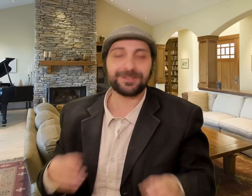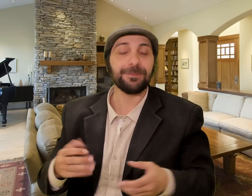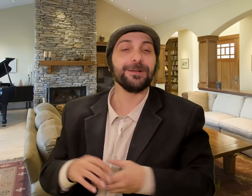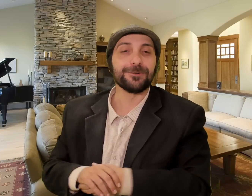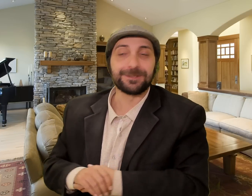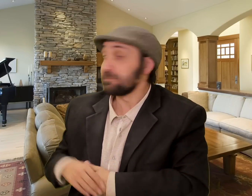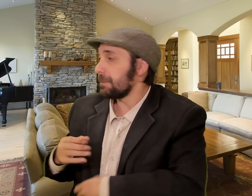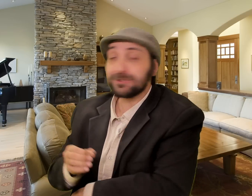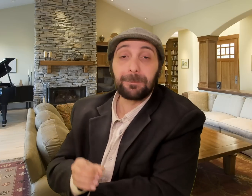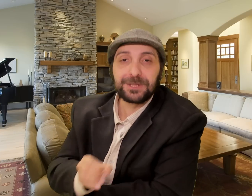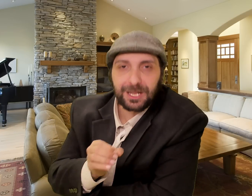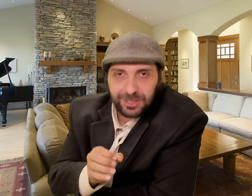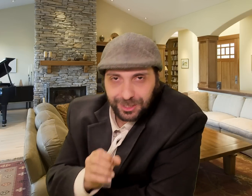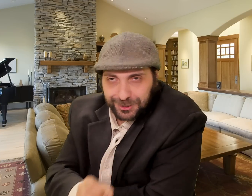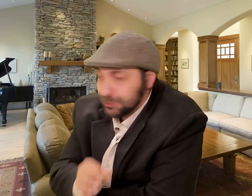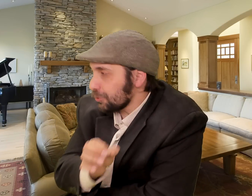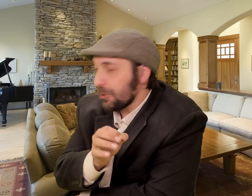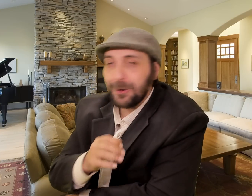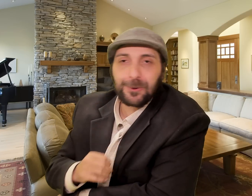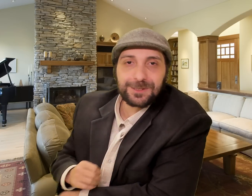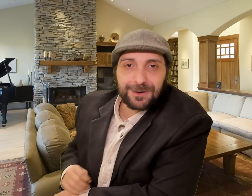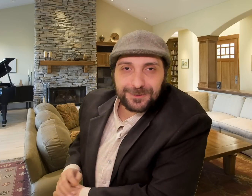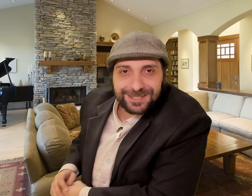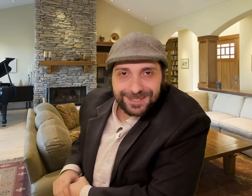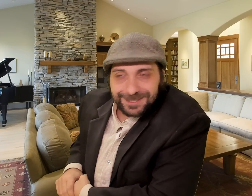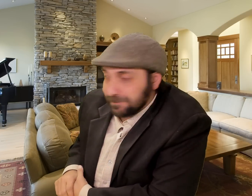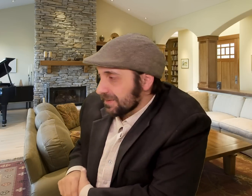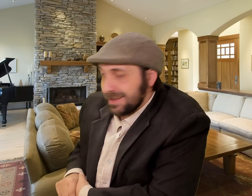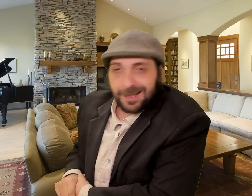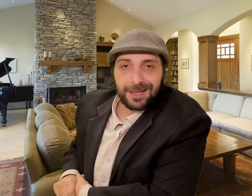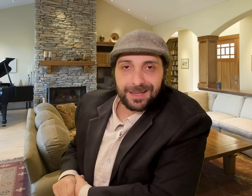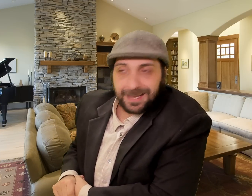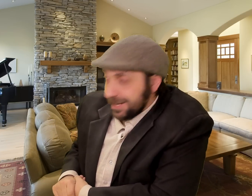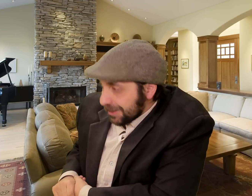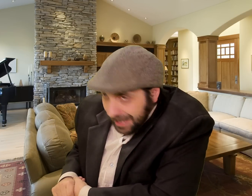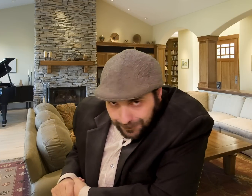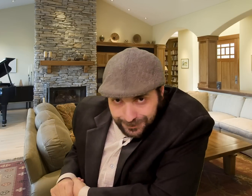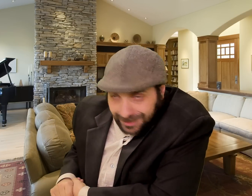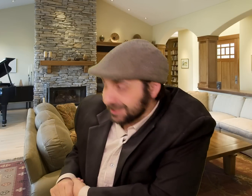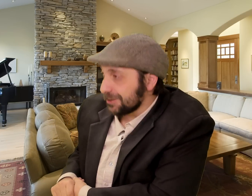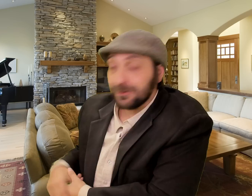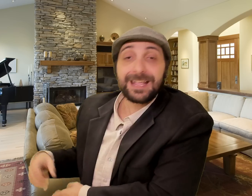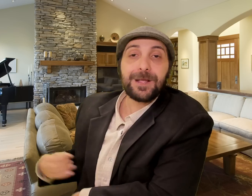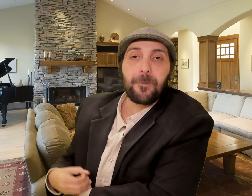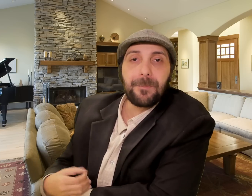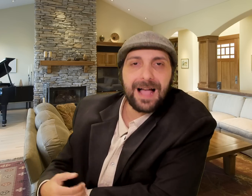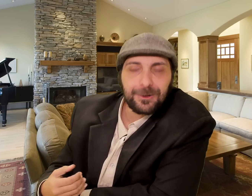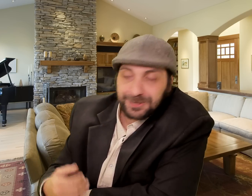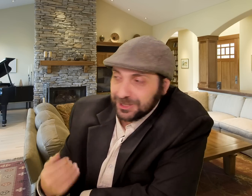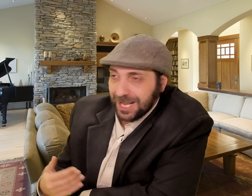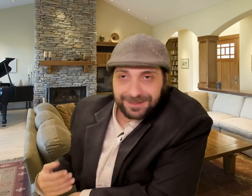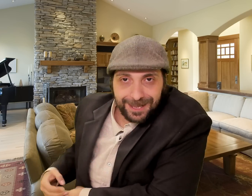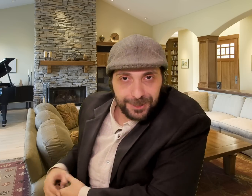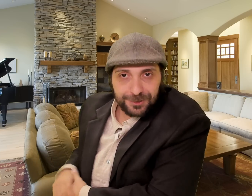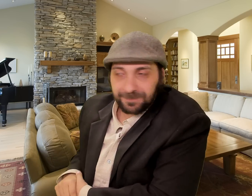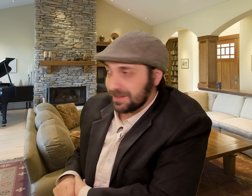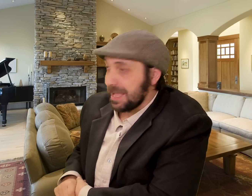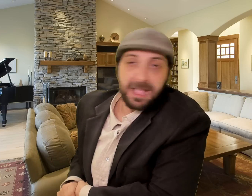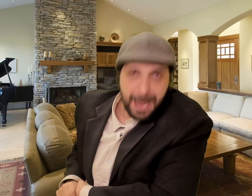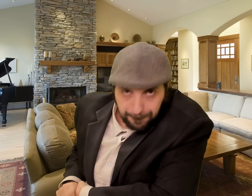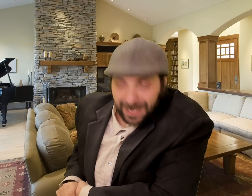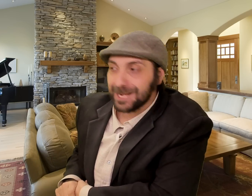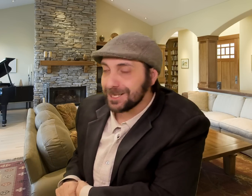meus amigos meus capitalistas deixa eu contar uma coisa para vocês é um segredo eu pago internet